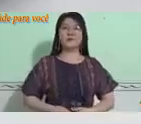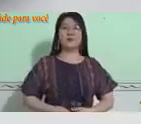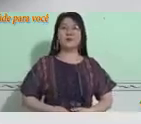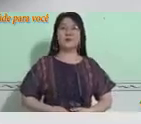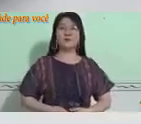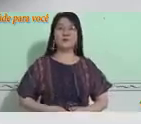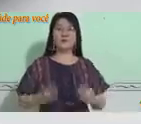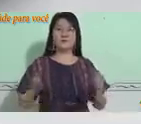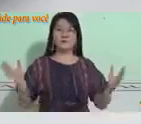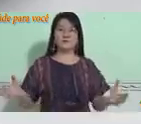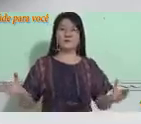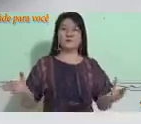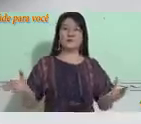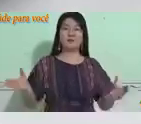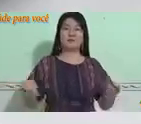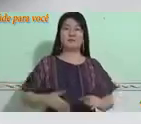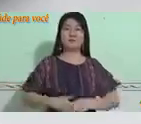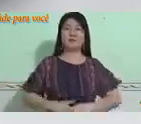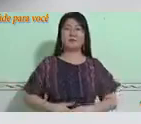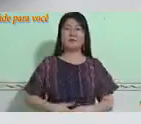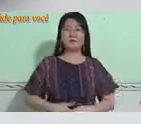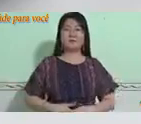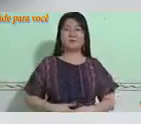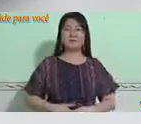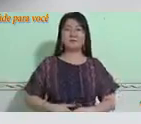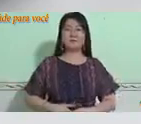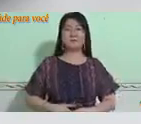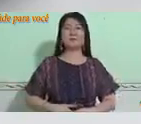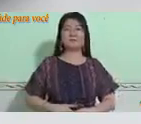a eliminação dos ovos do parasita nas fezes. Além de